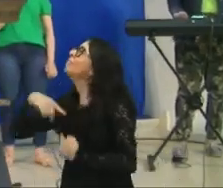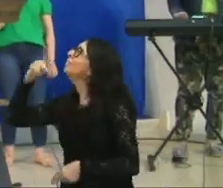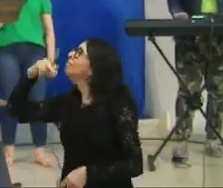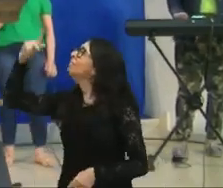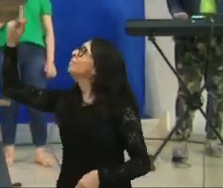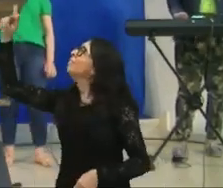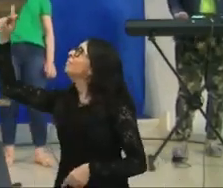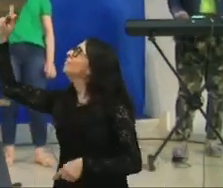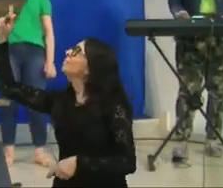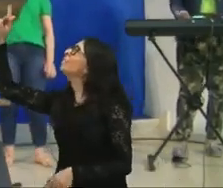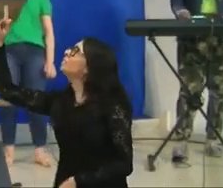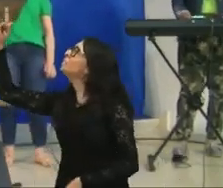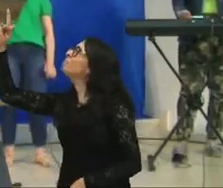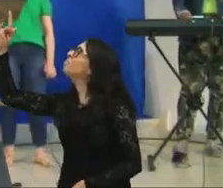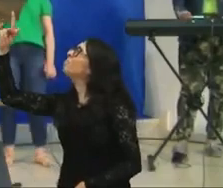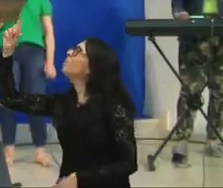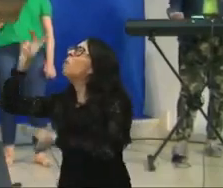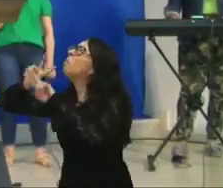querer. Tu és